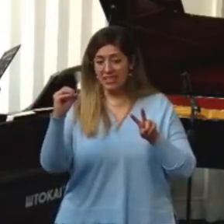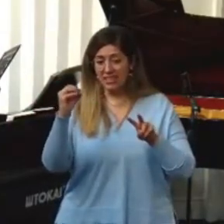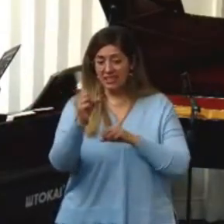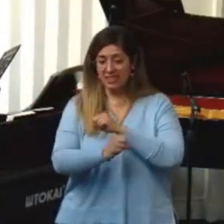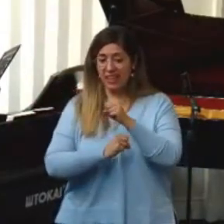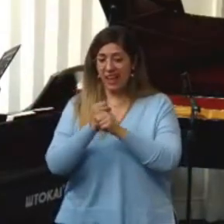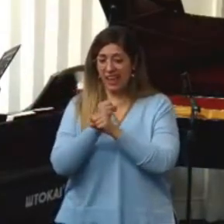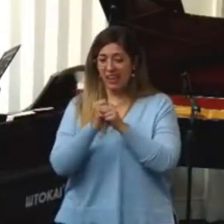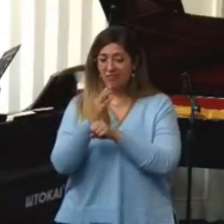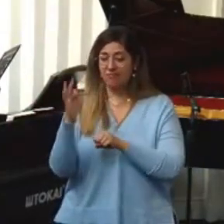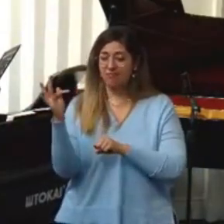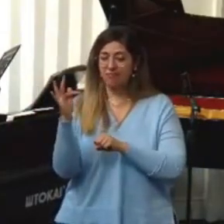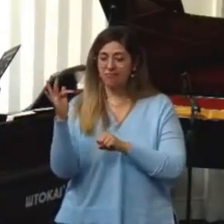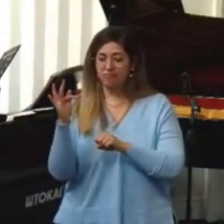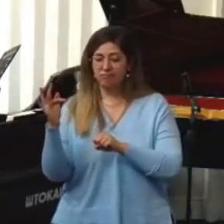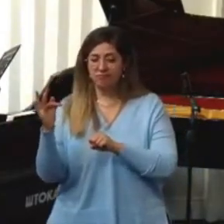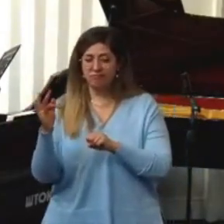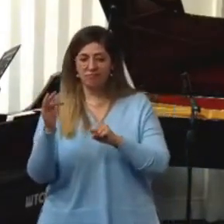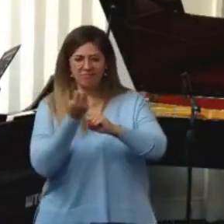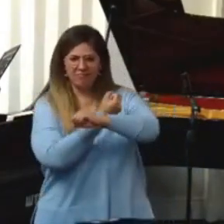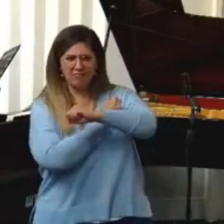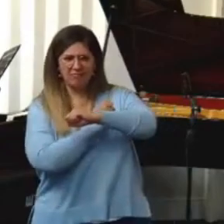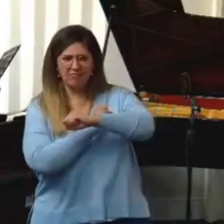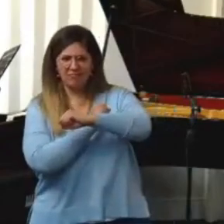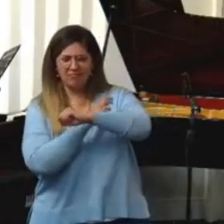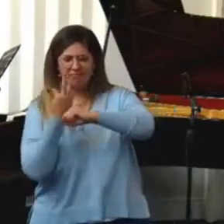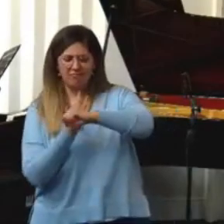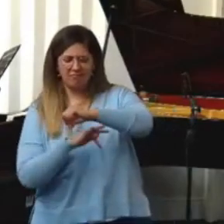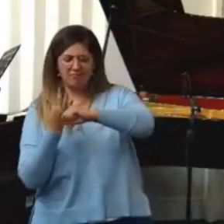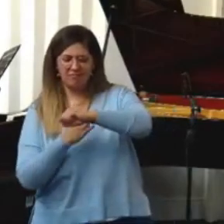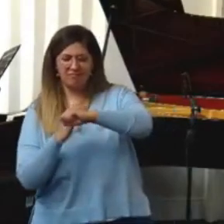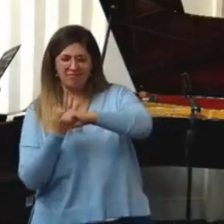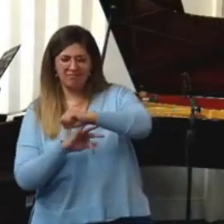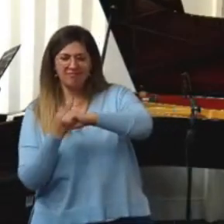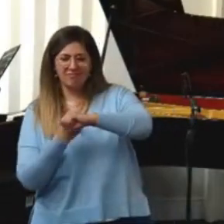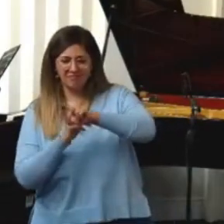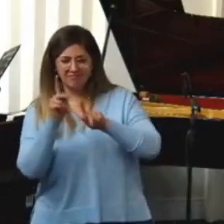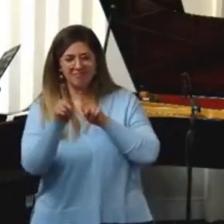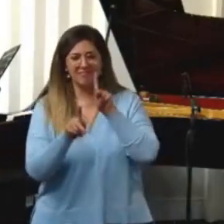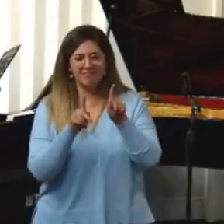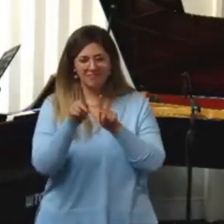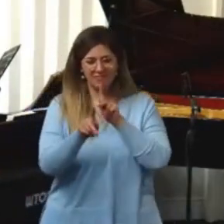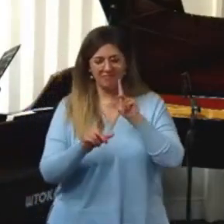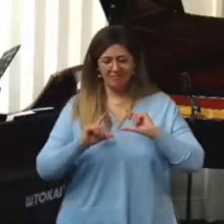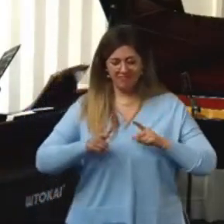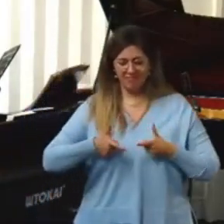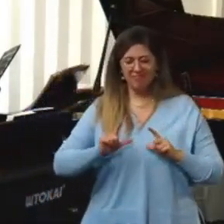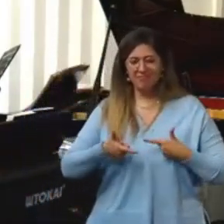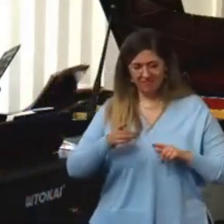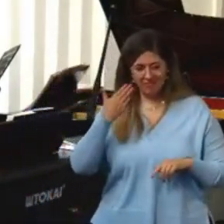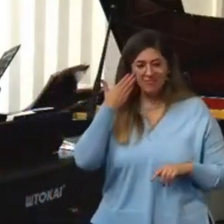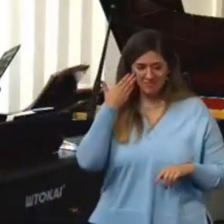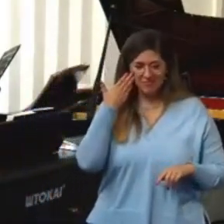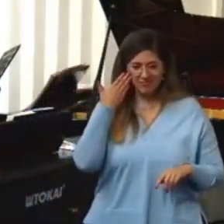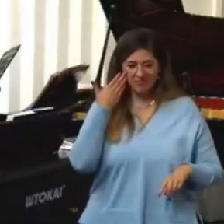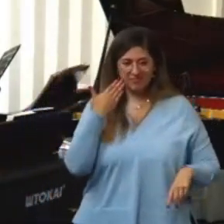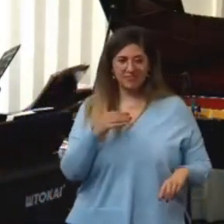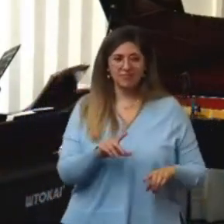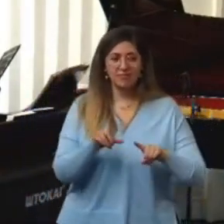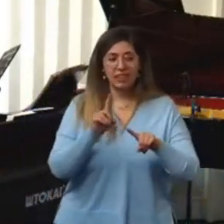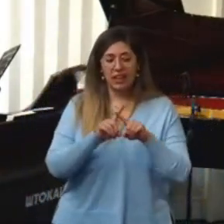poderia dizer: estamos sendo dominados por nossos atos maus, mas o nosso